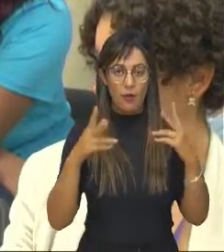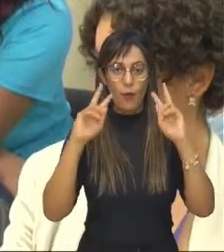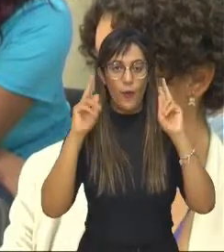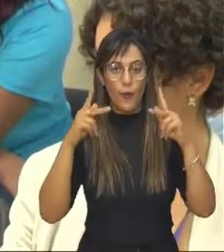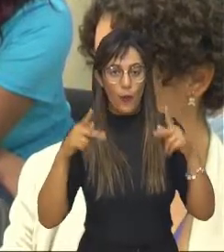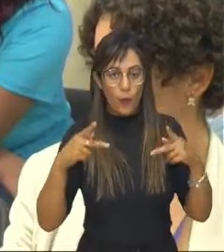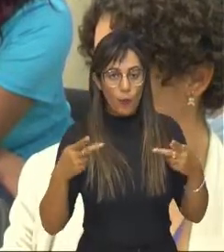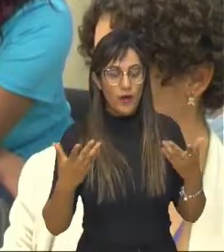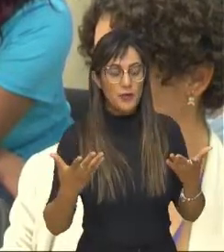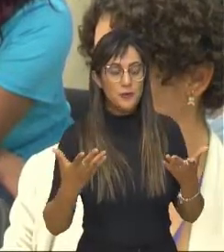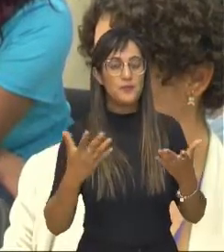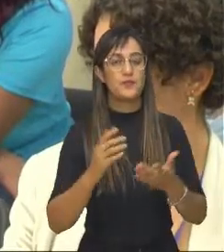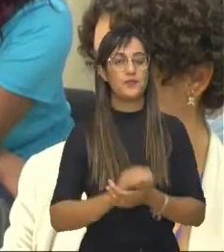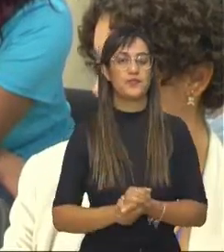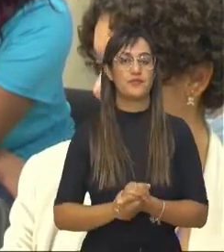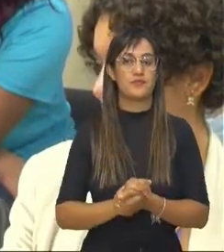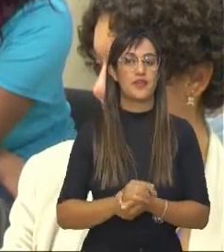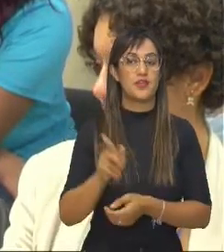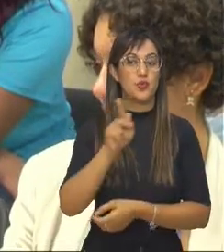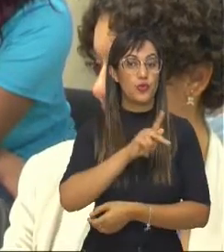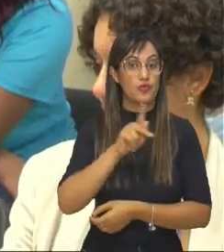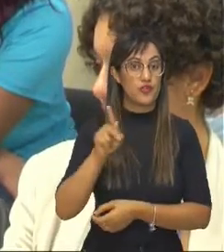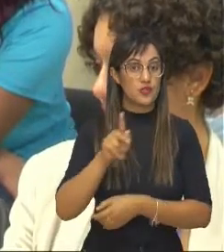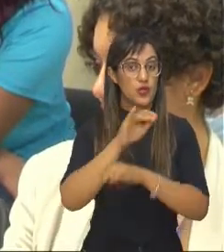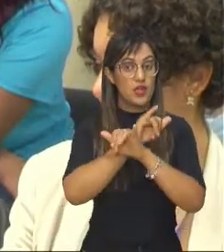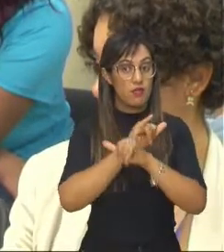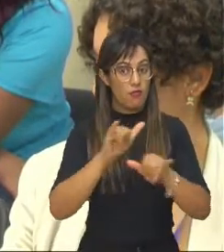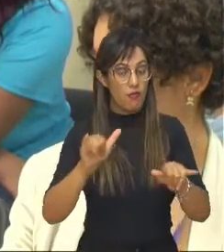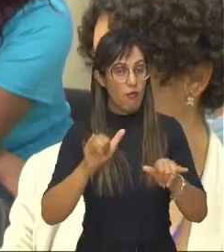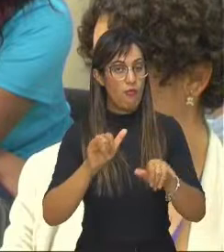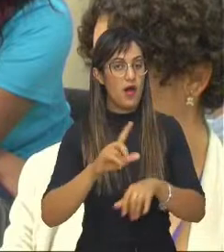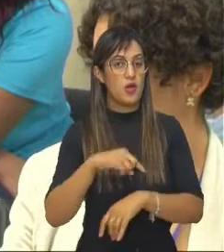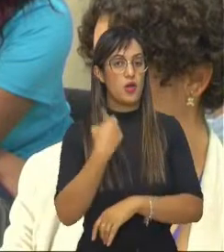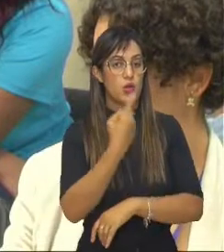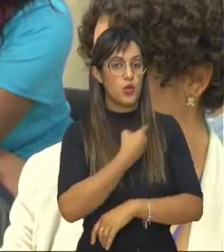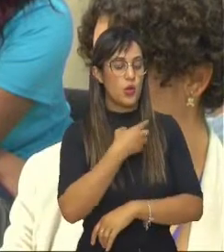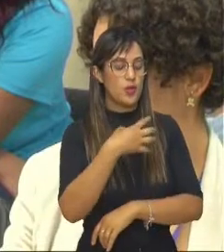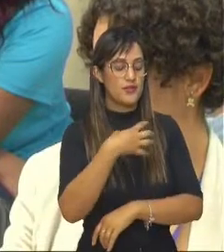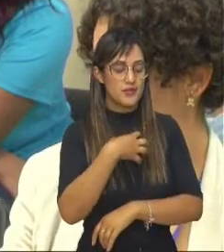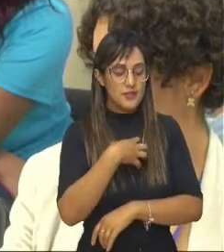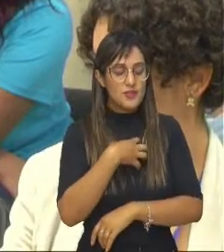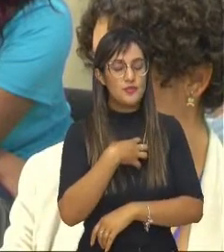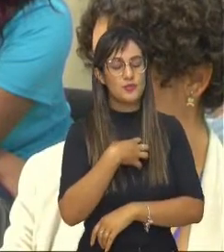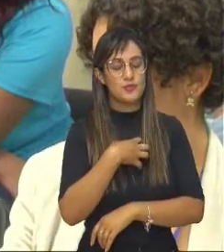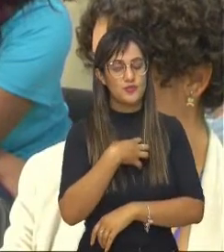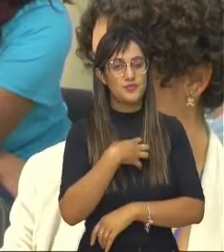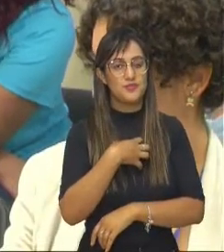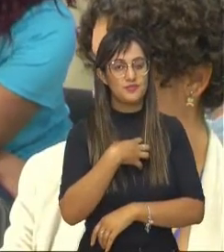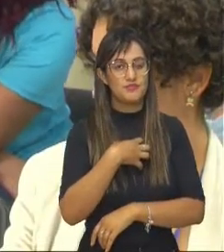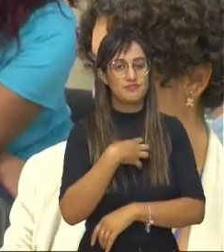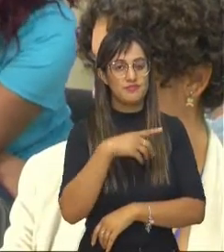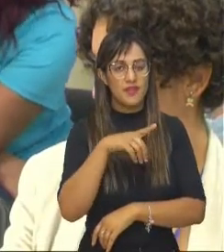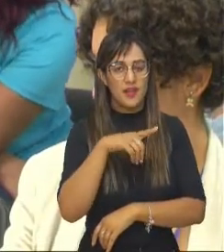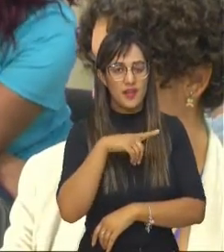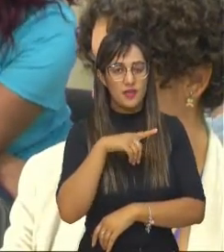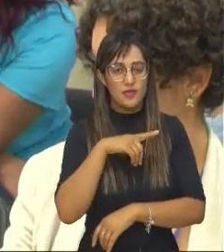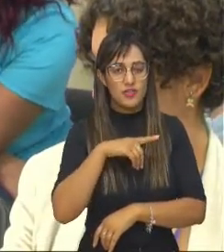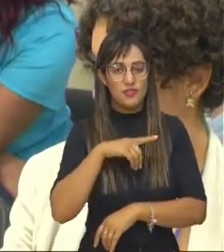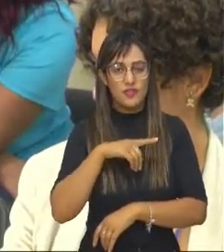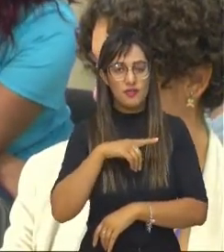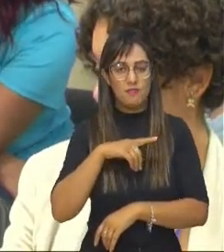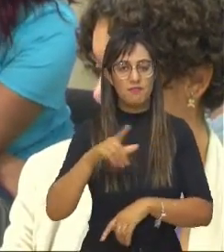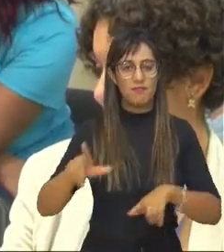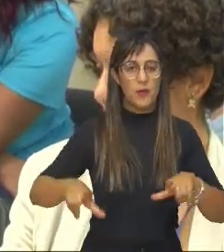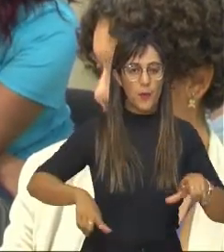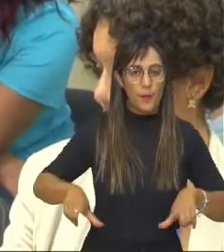tu sente, né, o que te contaram, a gente sente junto. Eu tive uma prima,